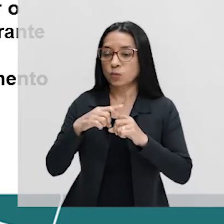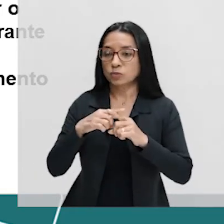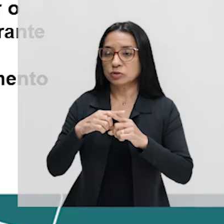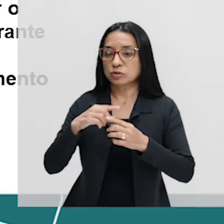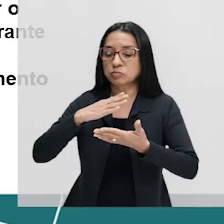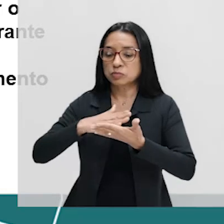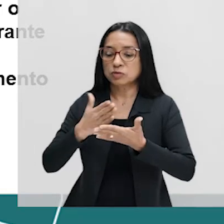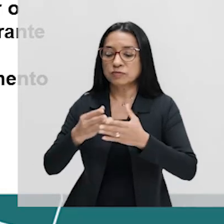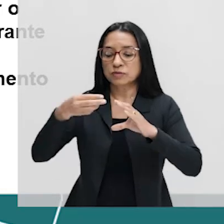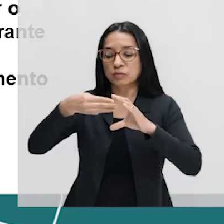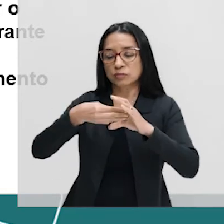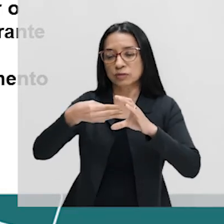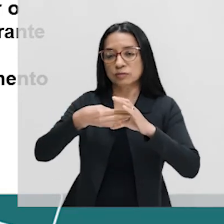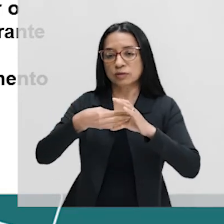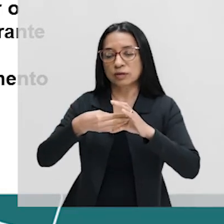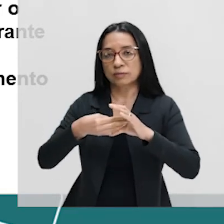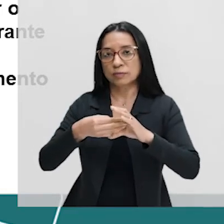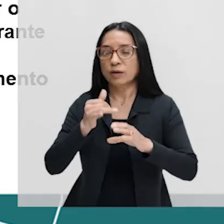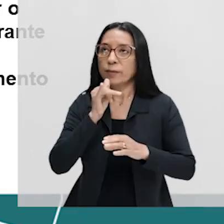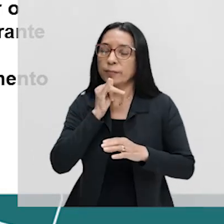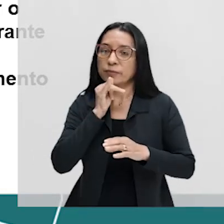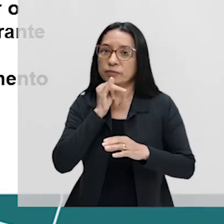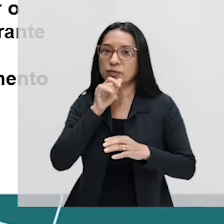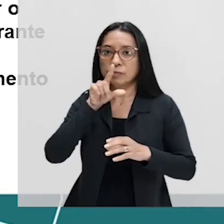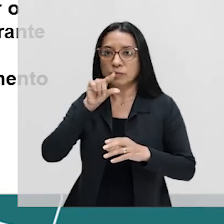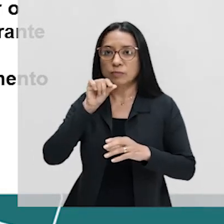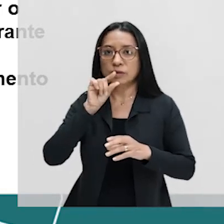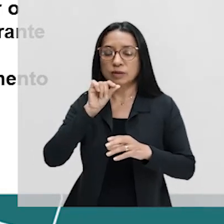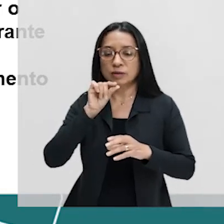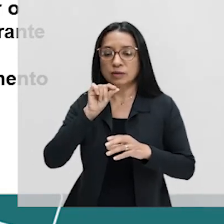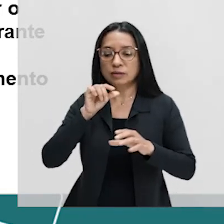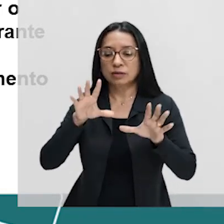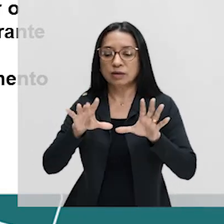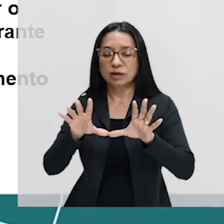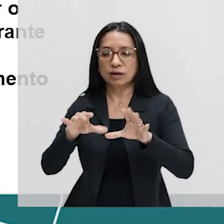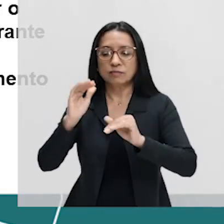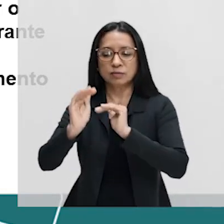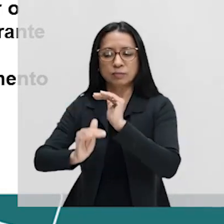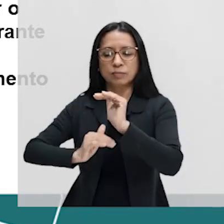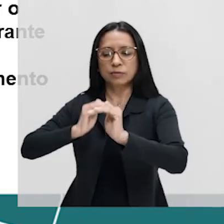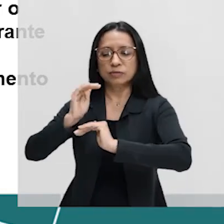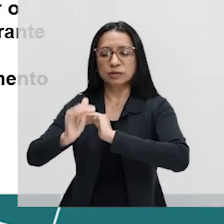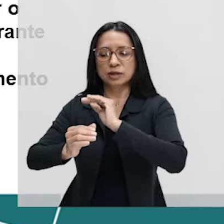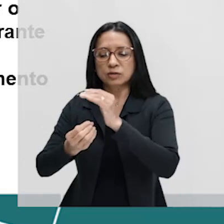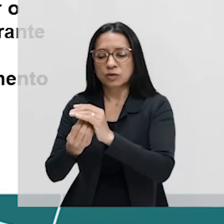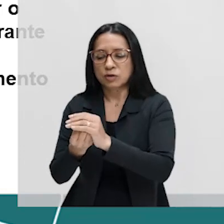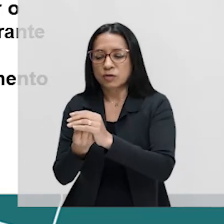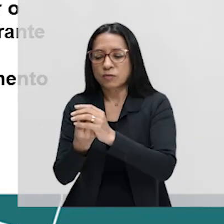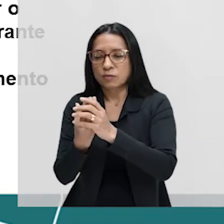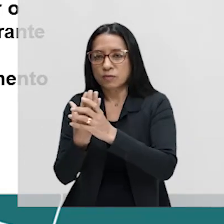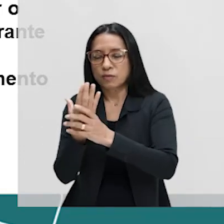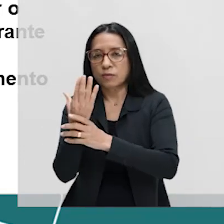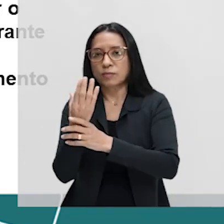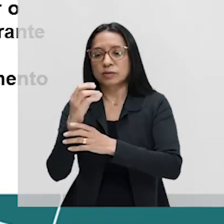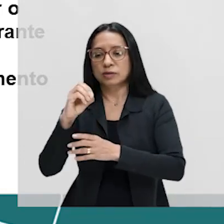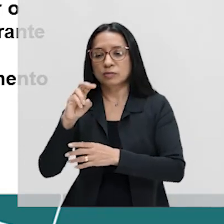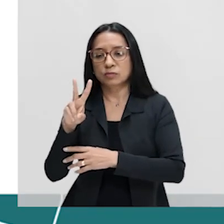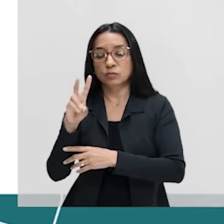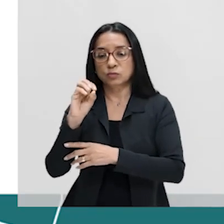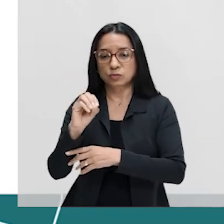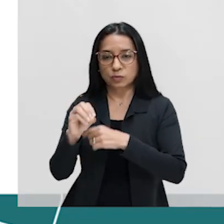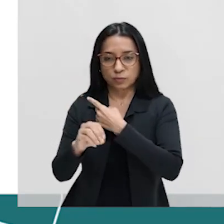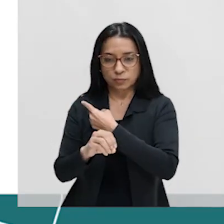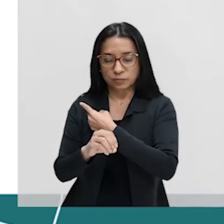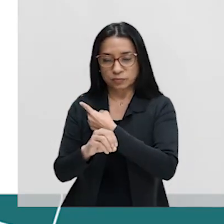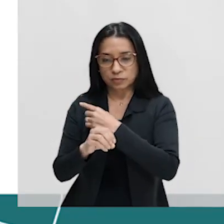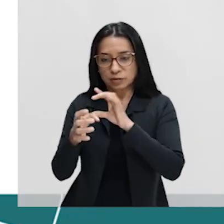Quando uma ave, por exemplo, ela está em processo de formação dos seus ovos, vamos lá. Esses ovos eles